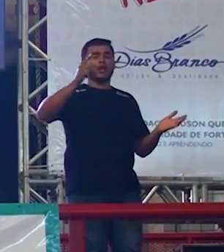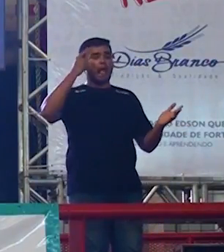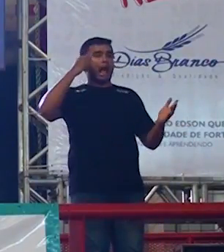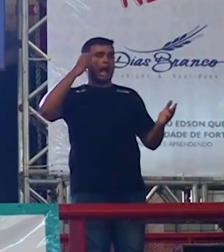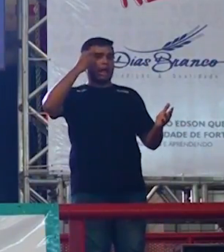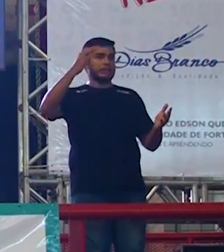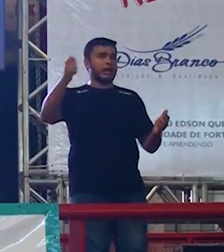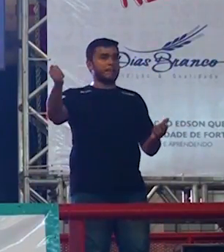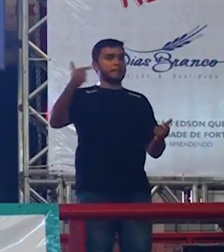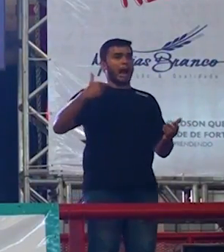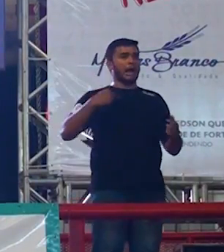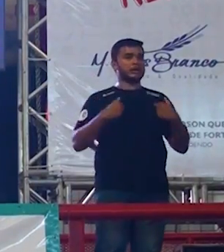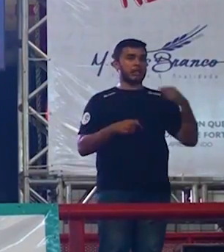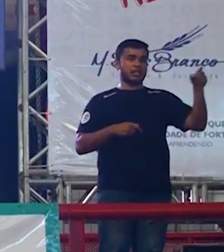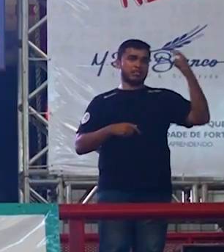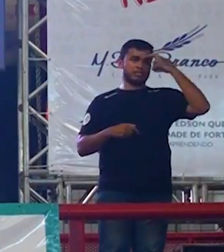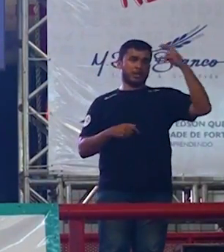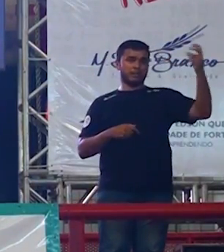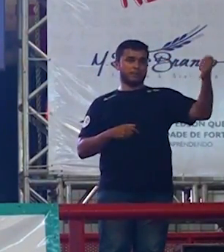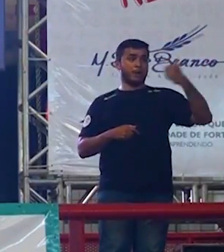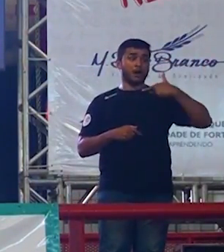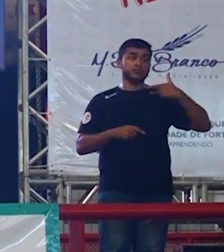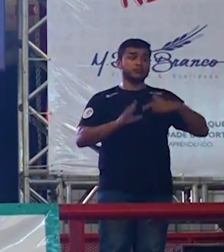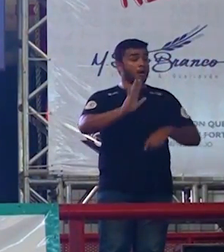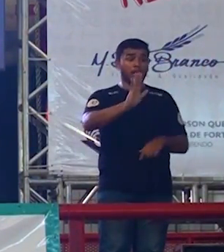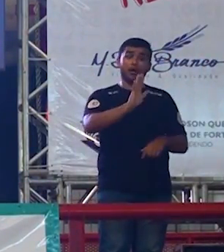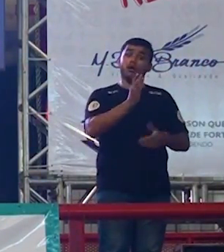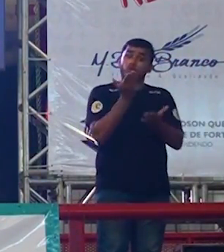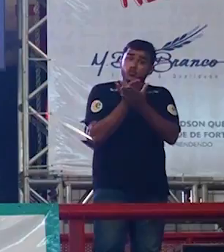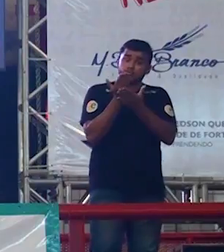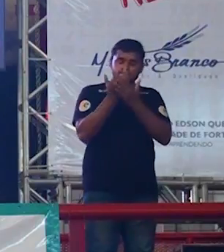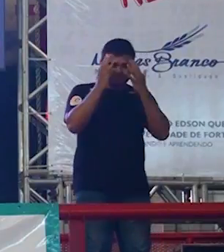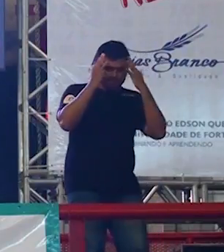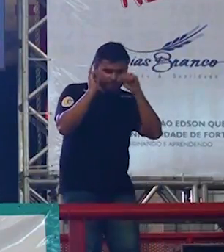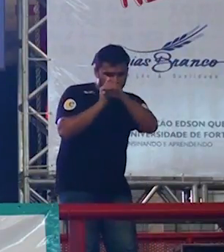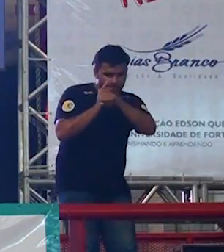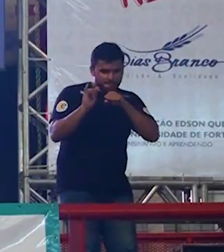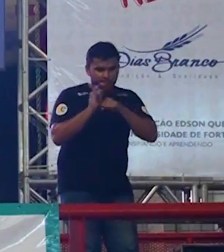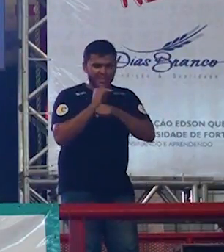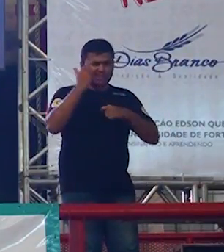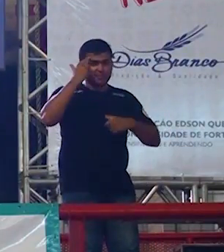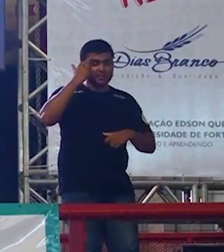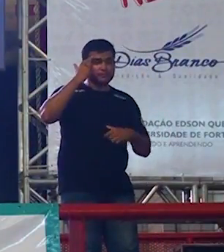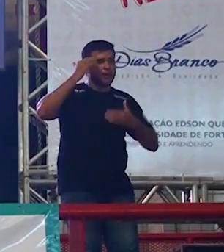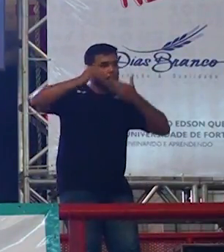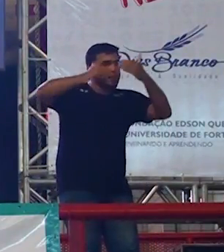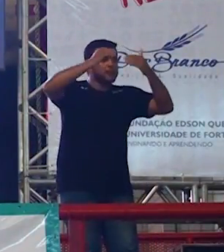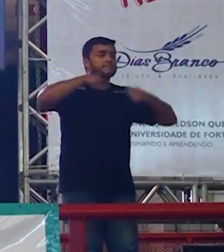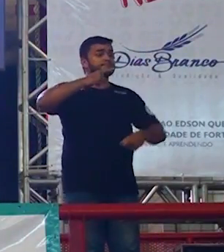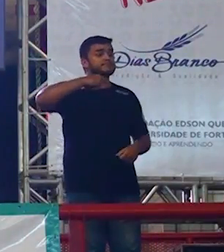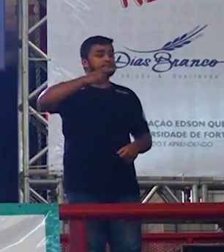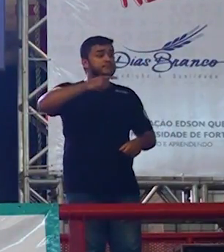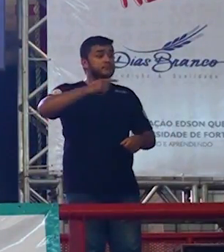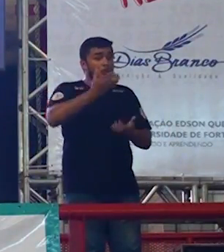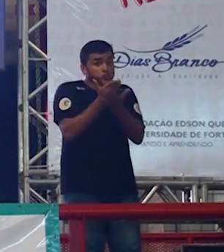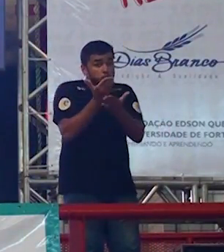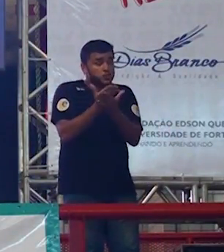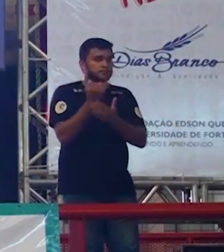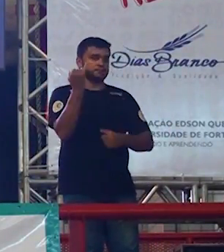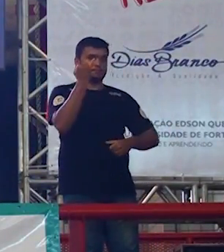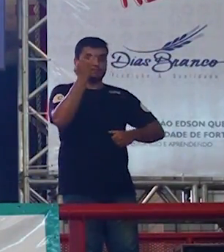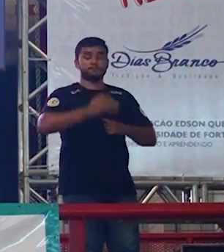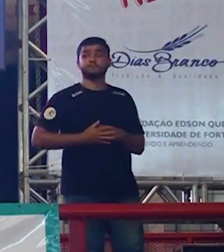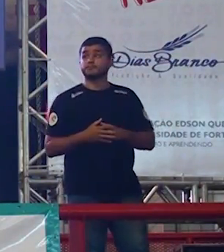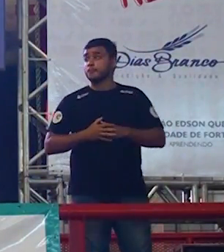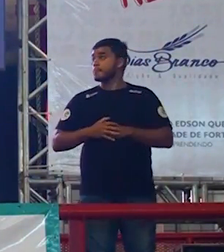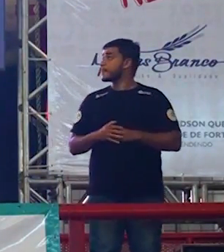menos inteligente, apenas talvez você está usando as técnicas inadequadas na hora que está estudando. Eu